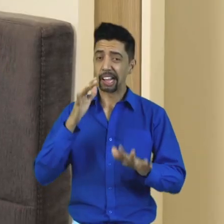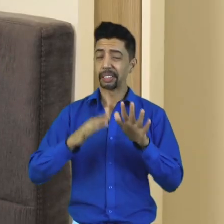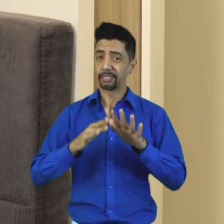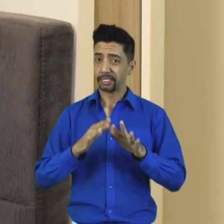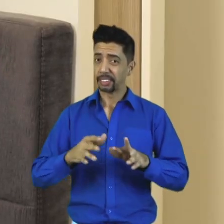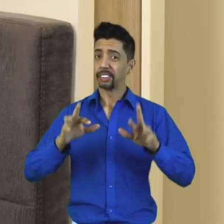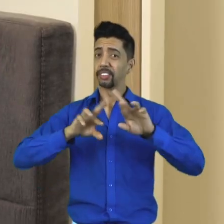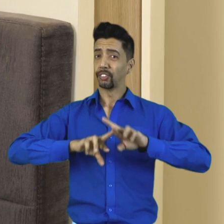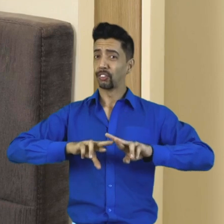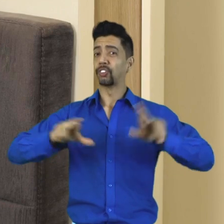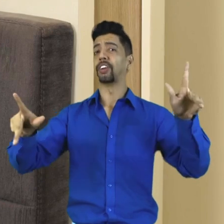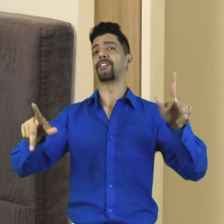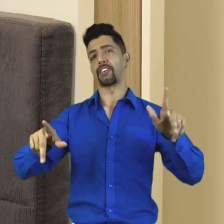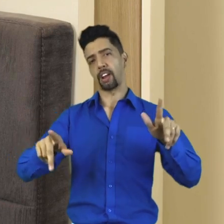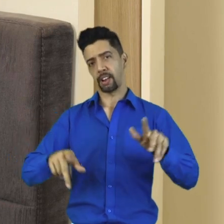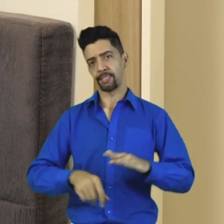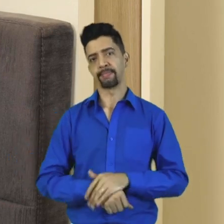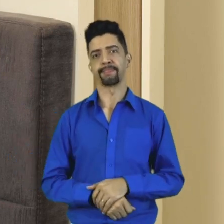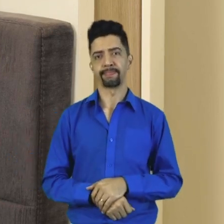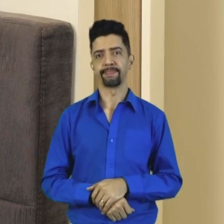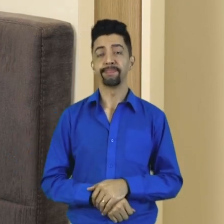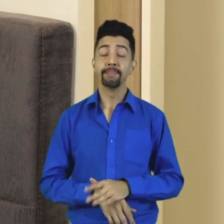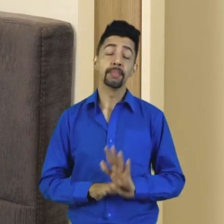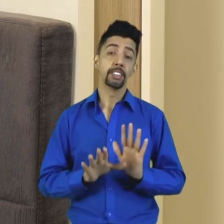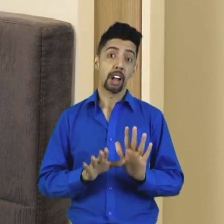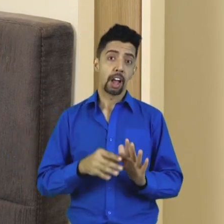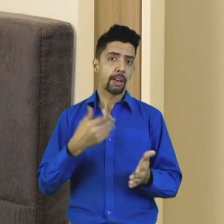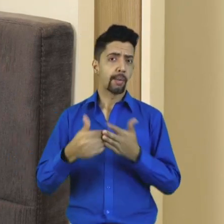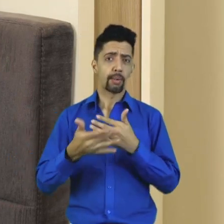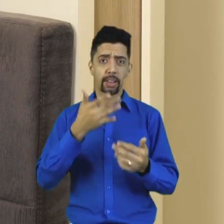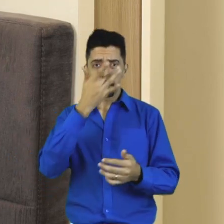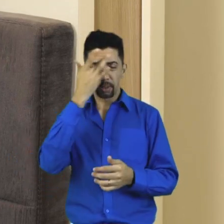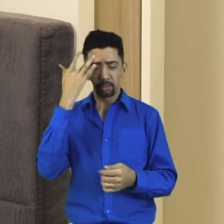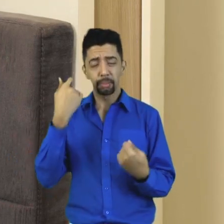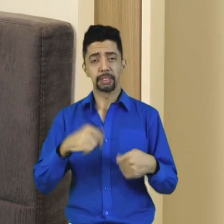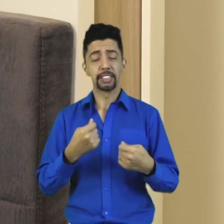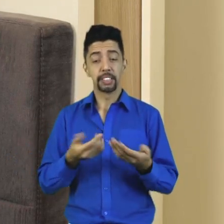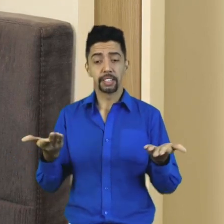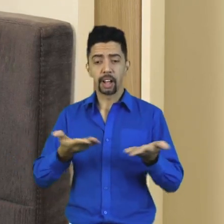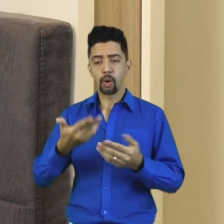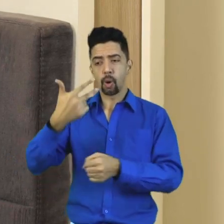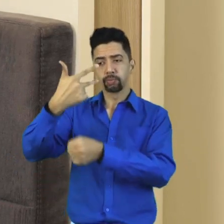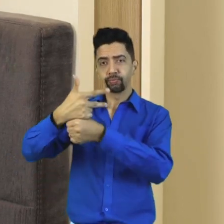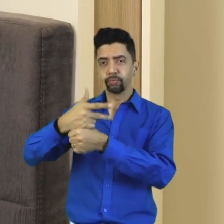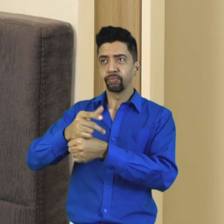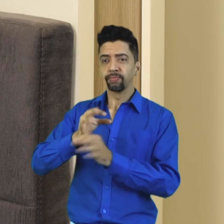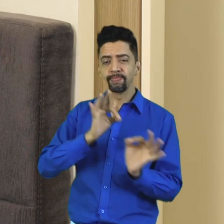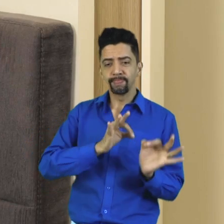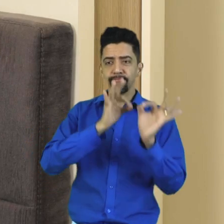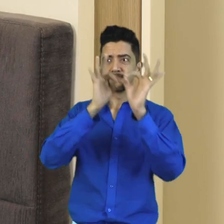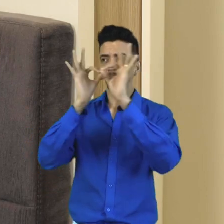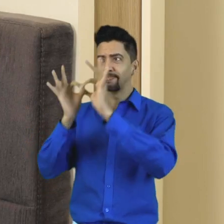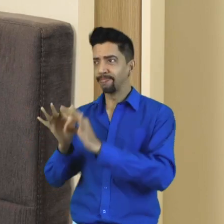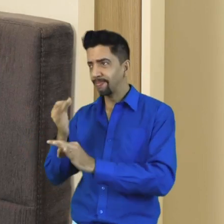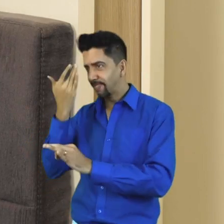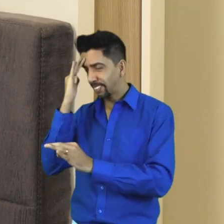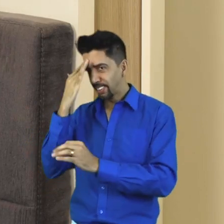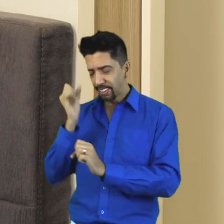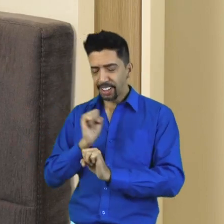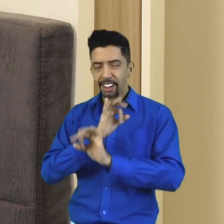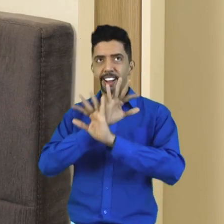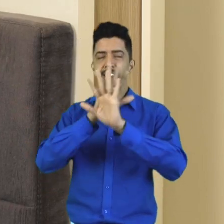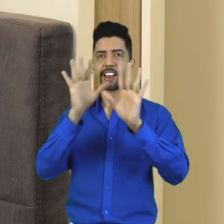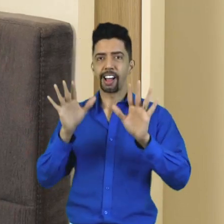contribuir com um entendimento, para que qualquer pessoa possa realmente desmistificar isso, falar, nossa, agora